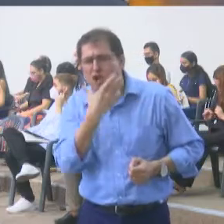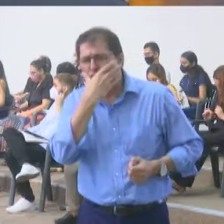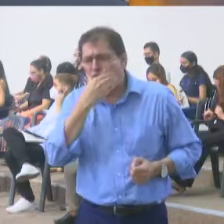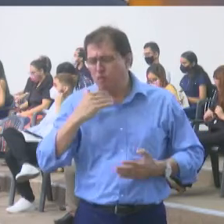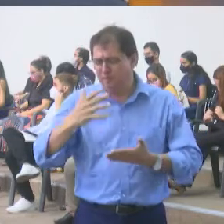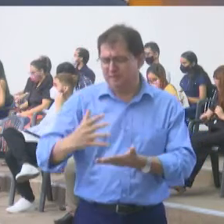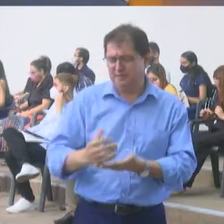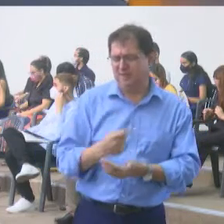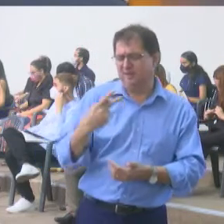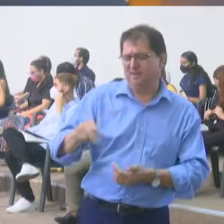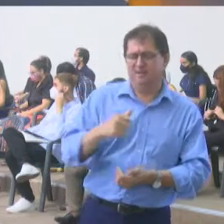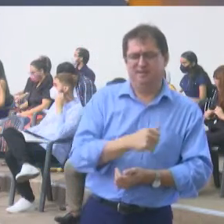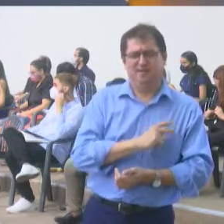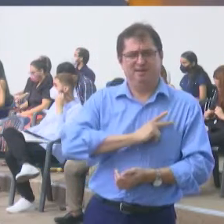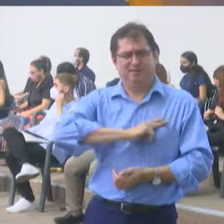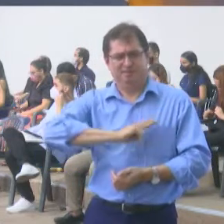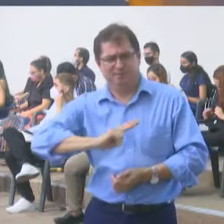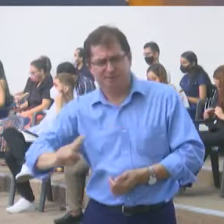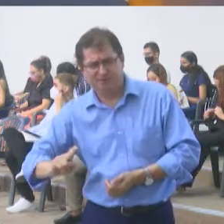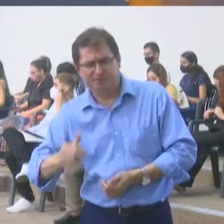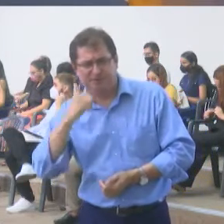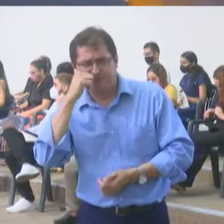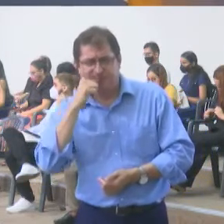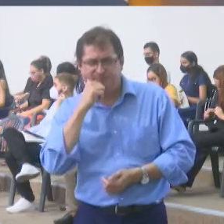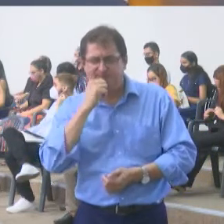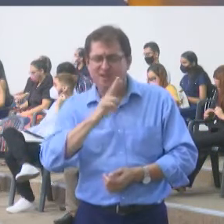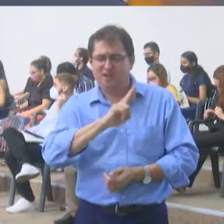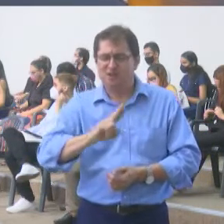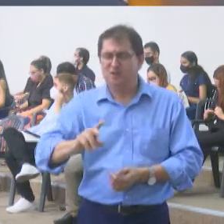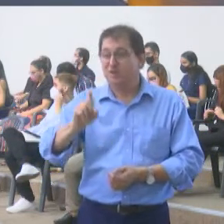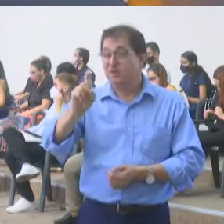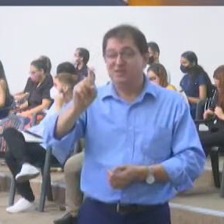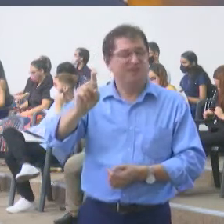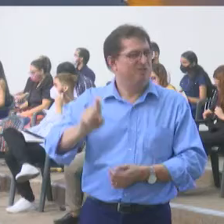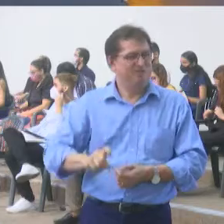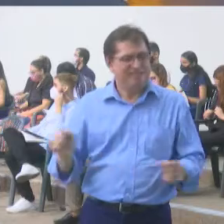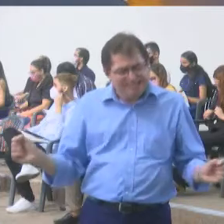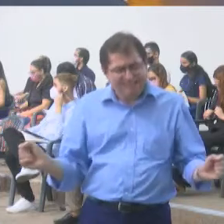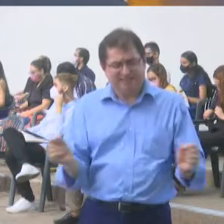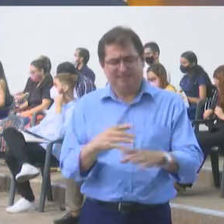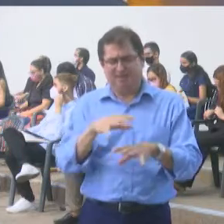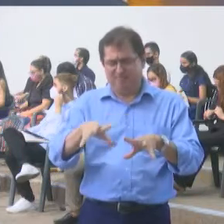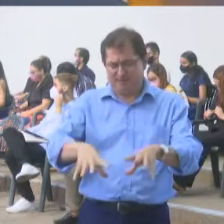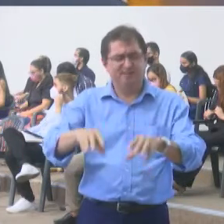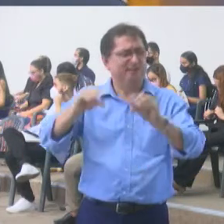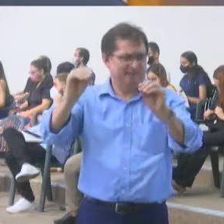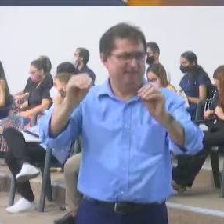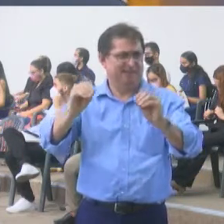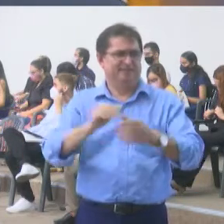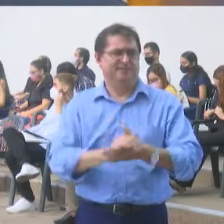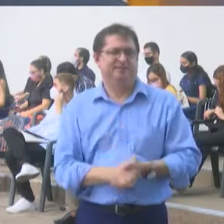Tomo Ruth para suscitar a herança, para que o nome dele não seja exterminado entre seus irmãos da porta da cidade. Disso sois